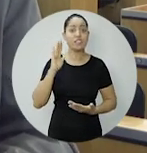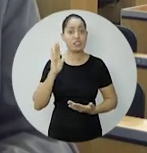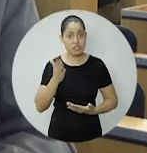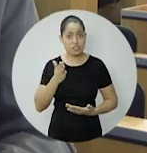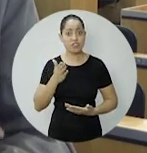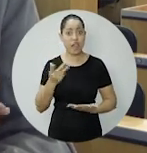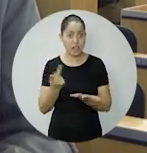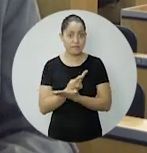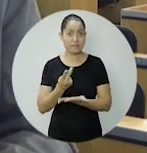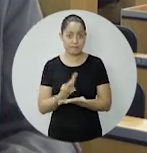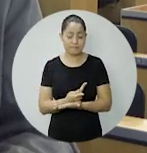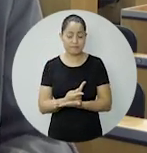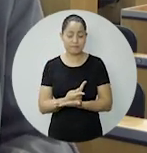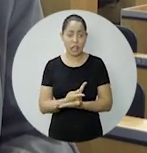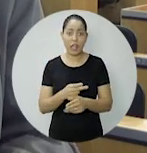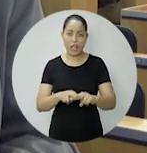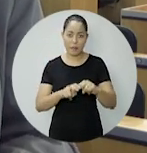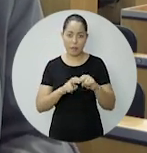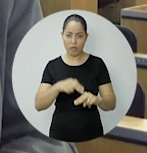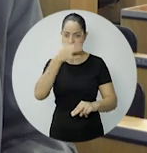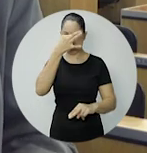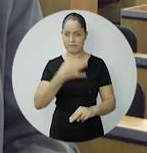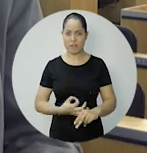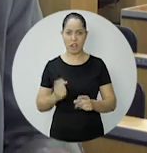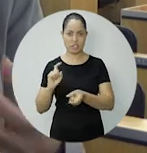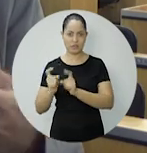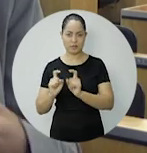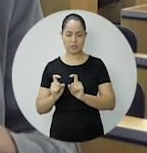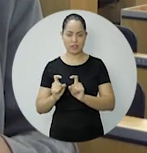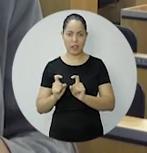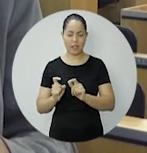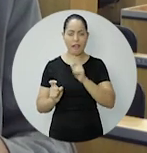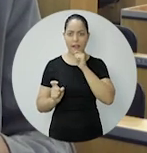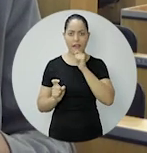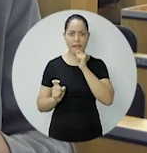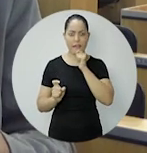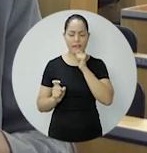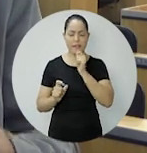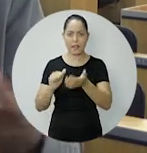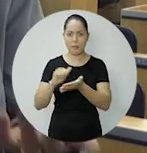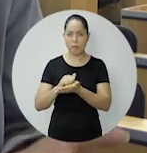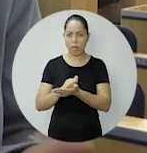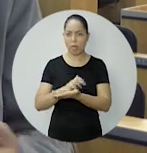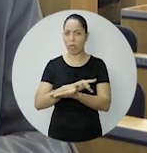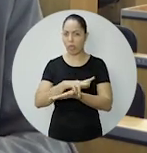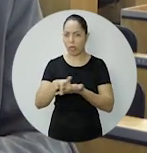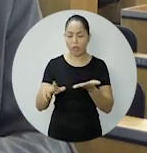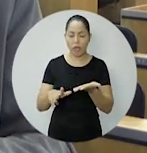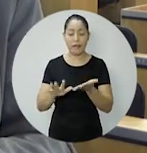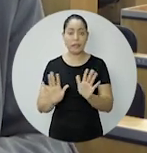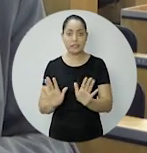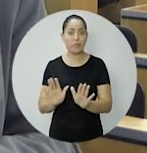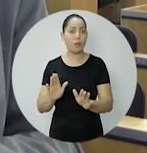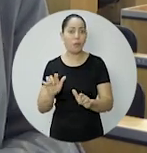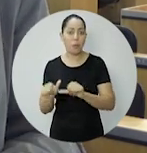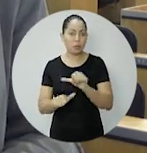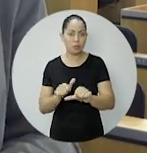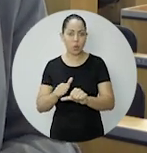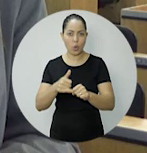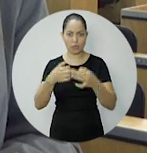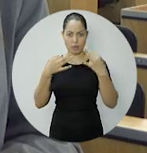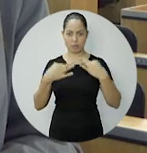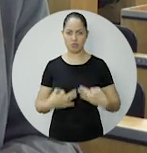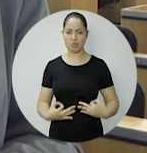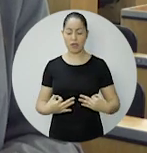de apuração disciplinar administrativa, isso não surtiu o efeito desejado de evitar novas ocorrências,